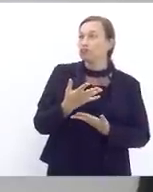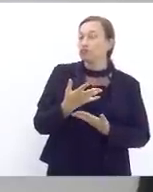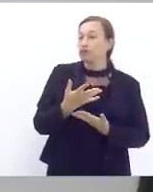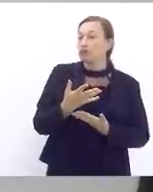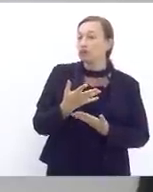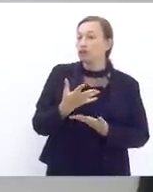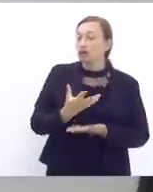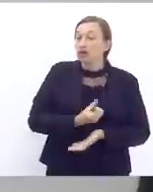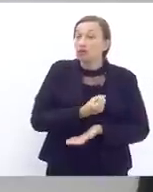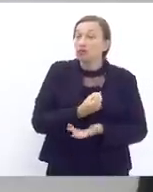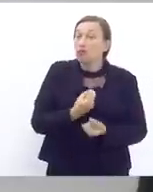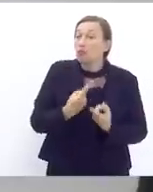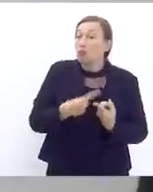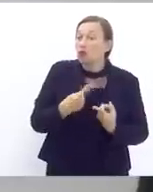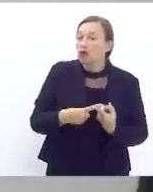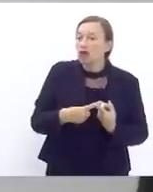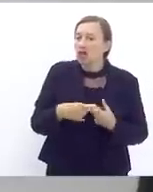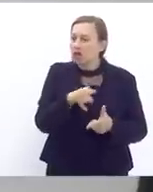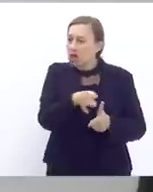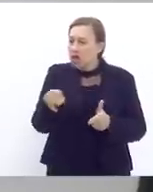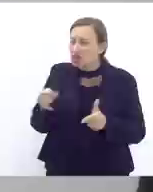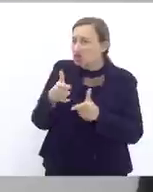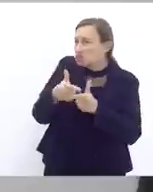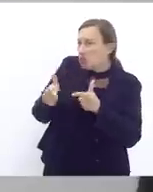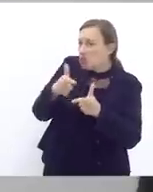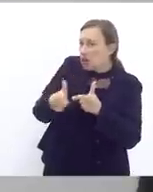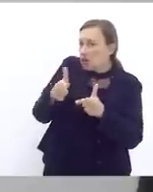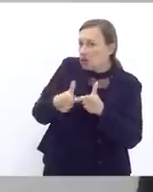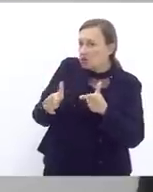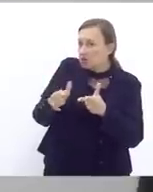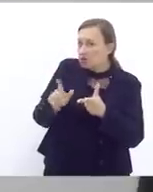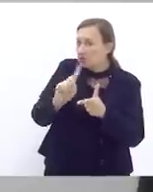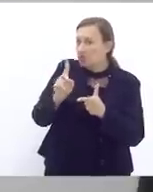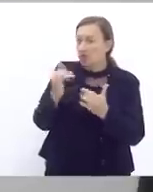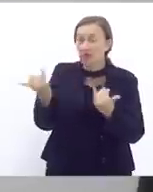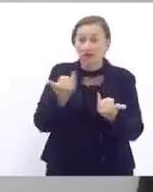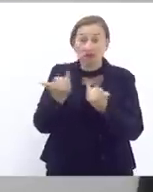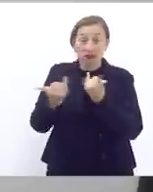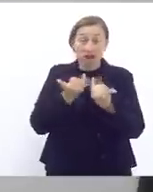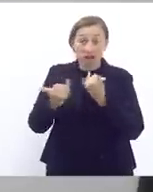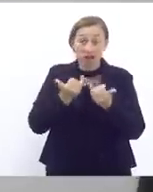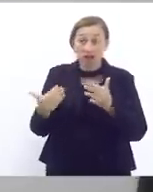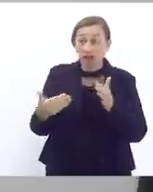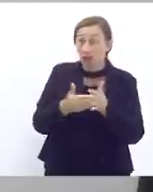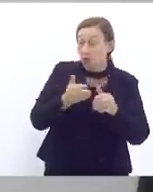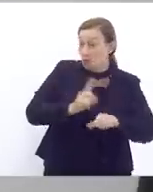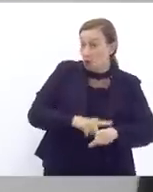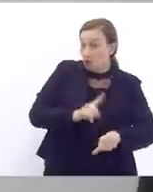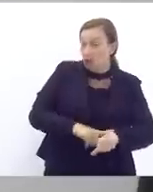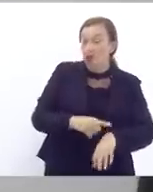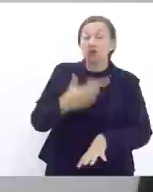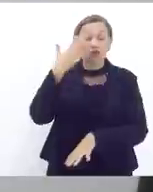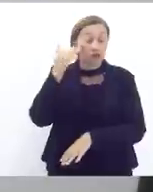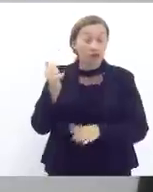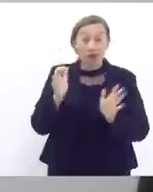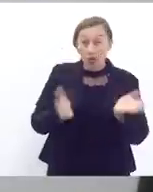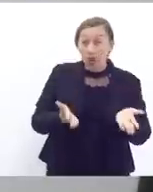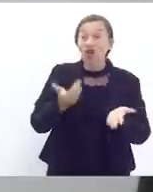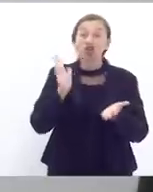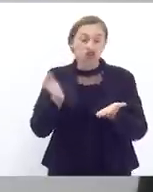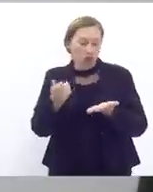surpreso que esses problemas não me foram relatados até o momento tô sabendo agora eu já anotei aqui